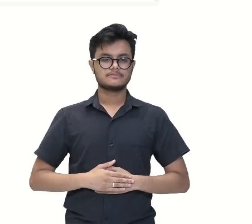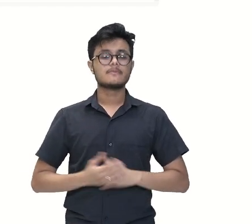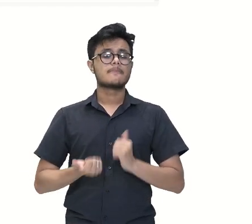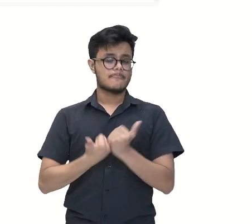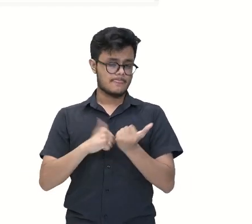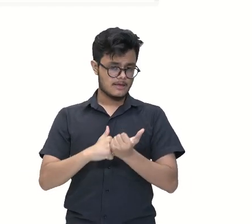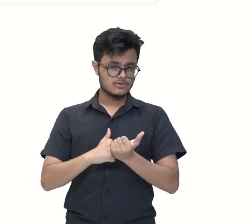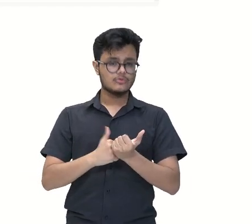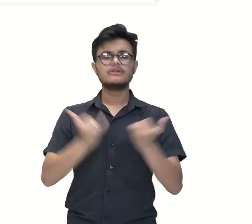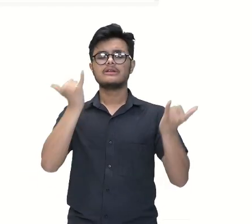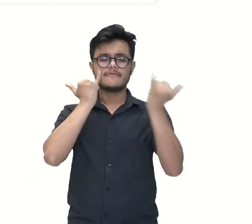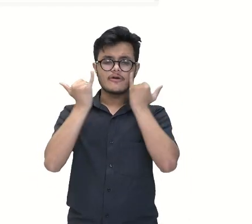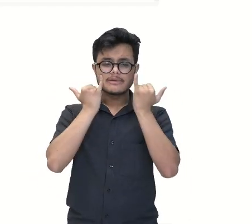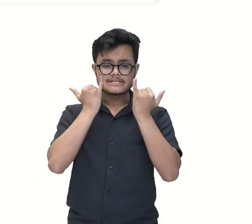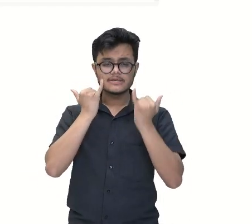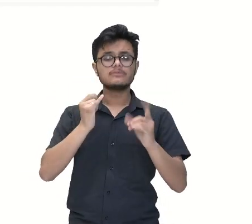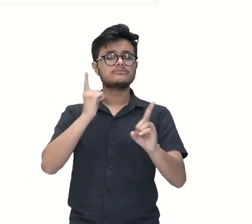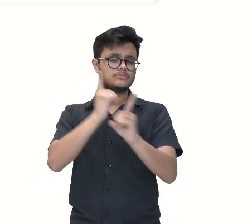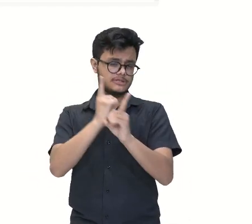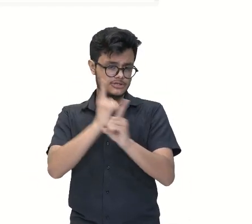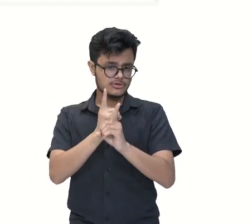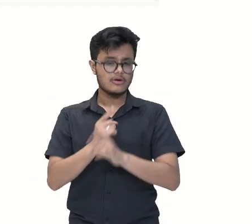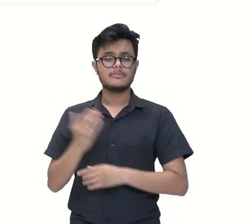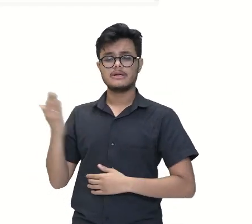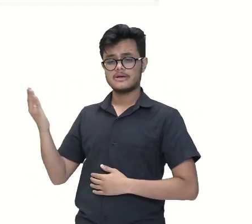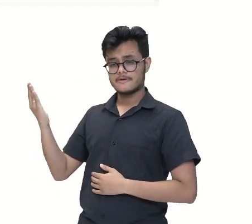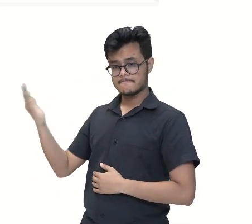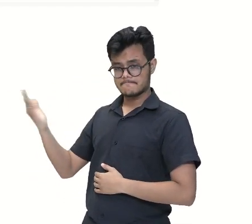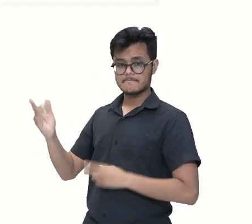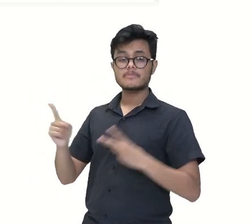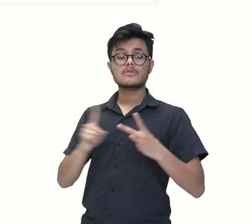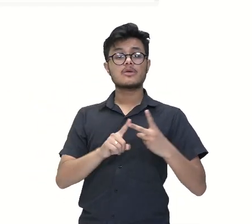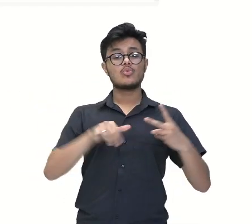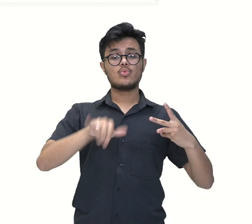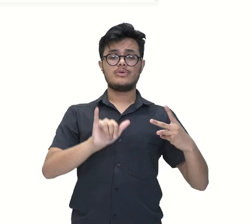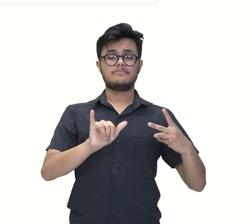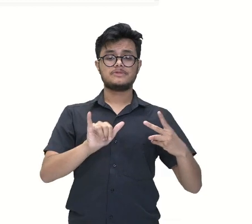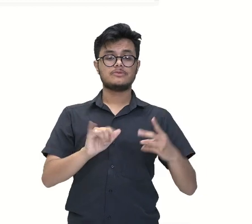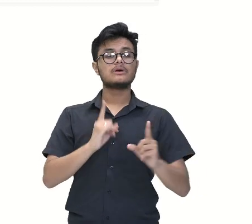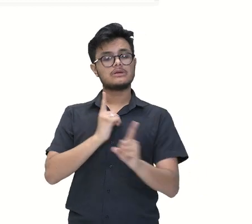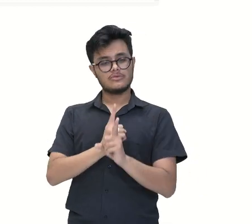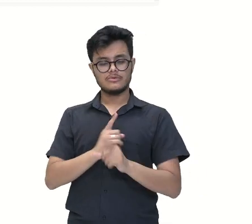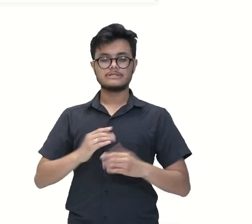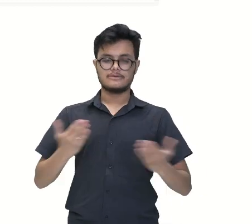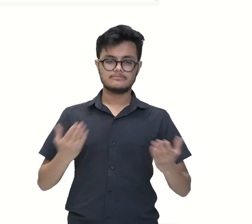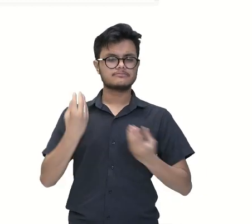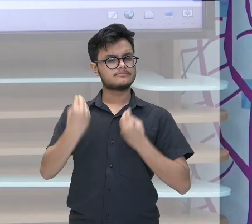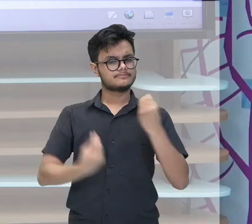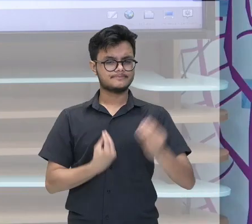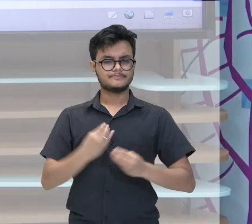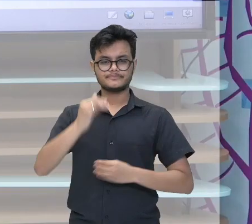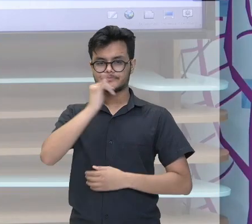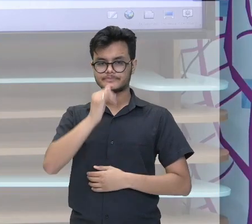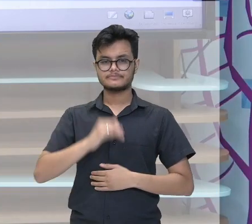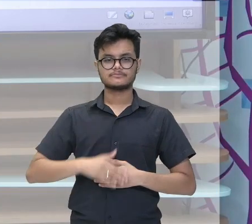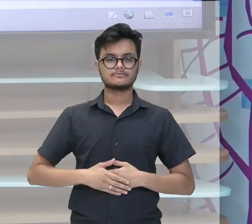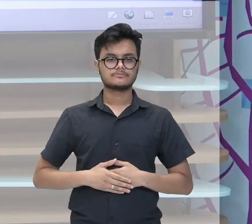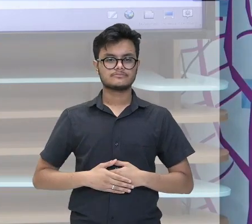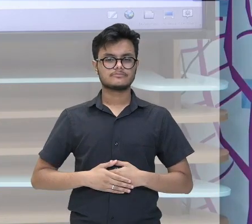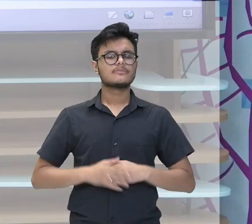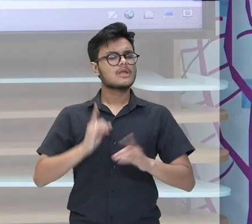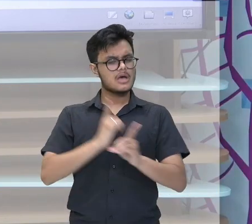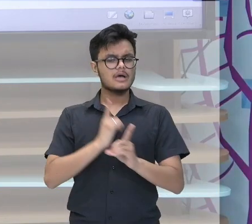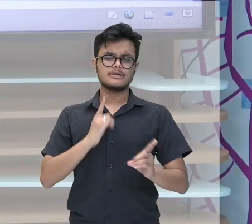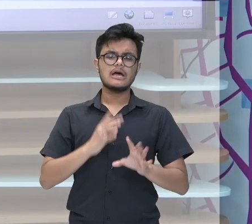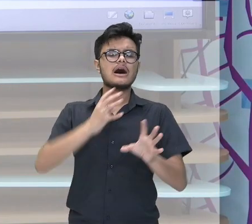na minha relação, tá? Encontro o valor da coordenada y e faço